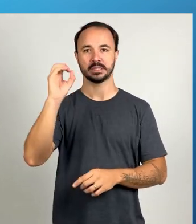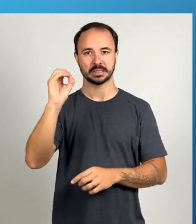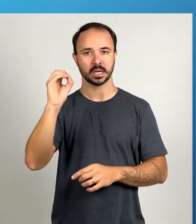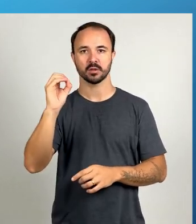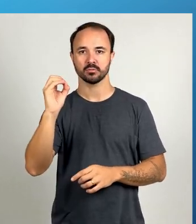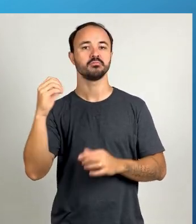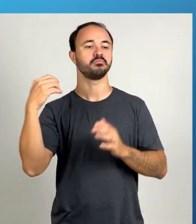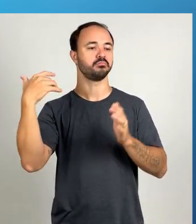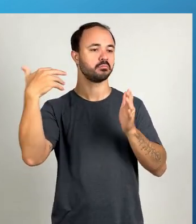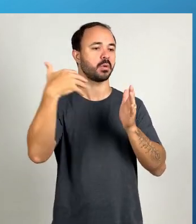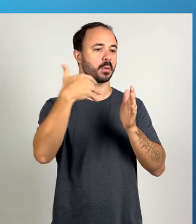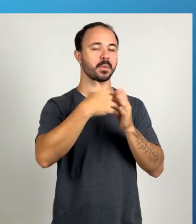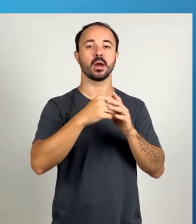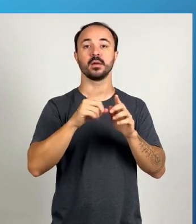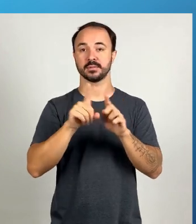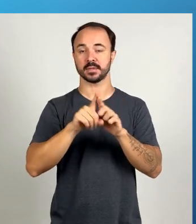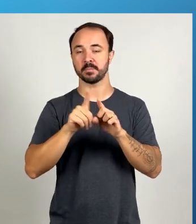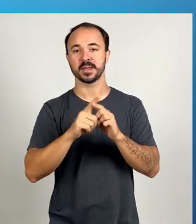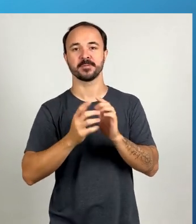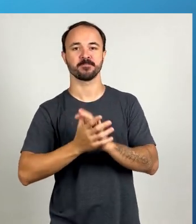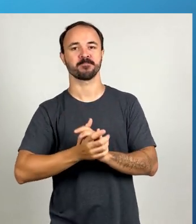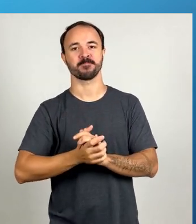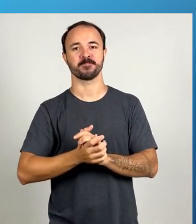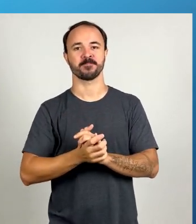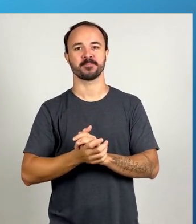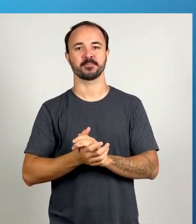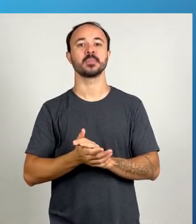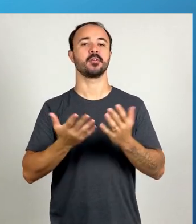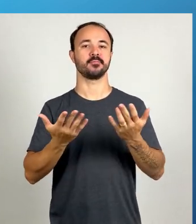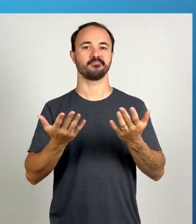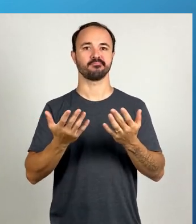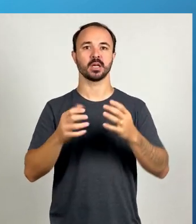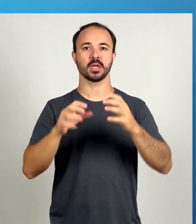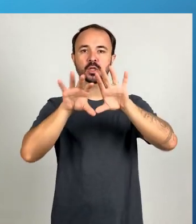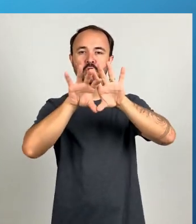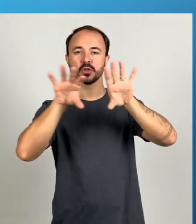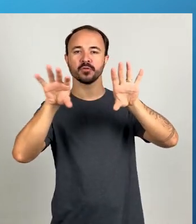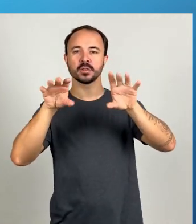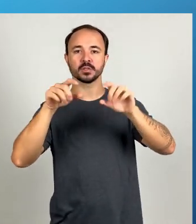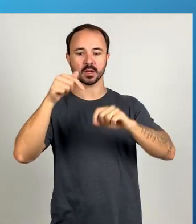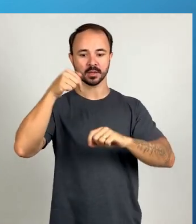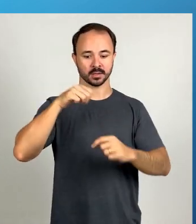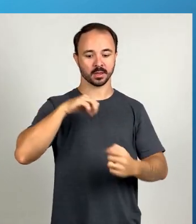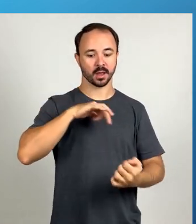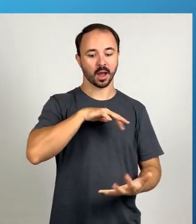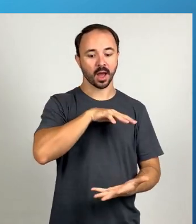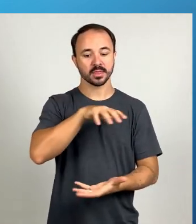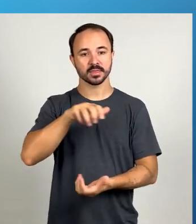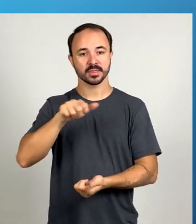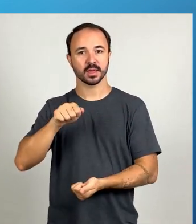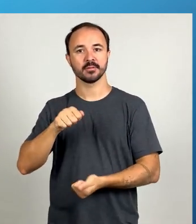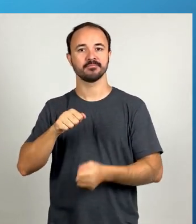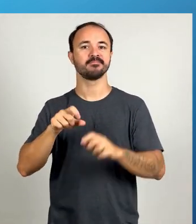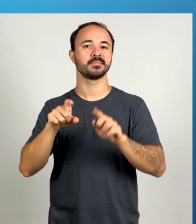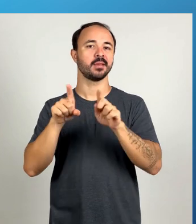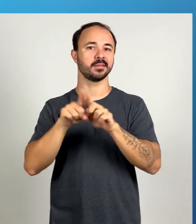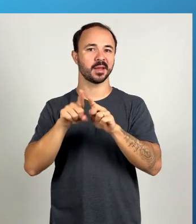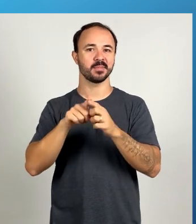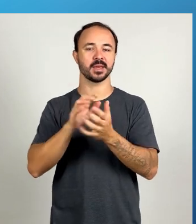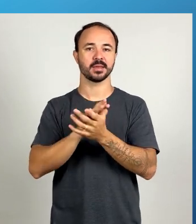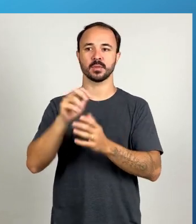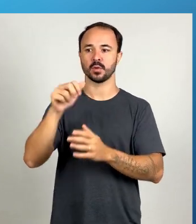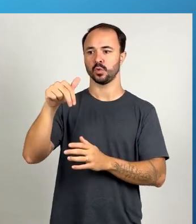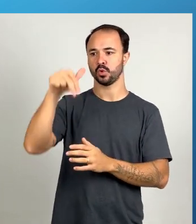grau. Assim como o Equador, ele divide a Terra no sentido latitudinal